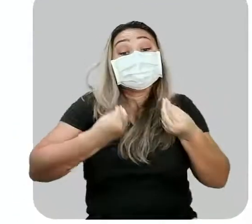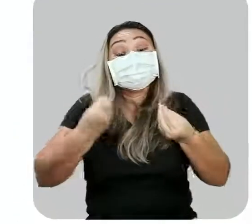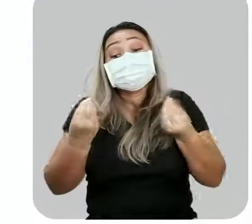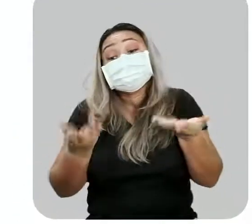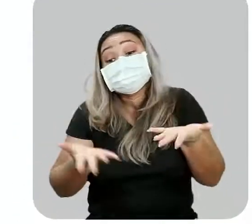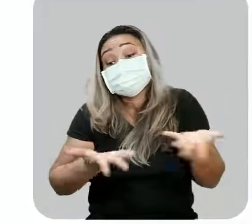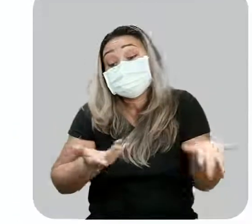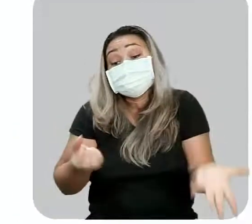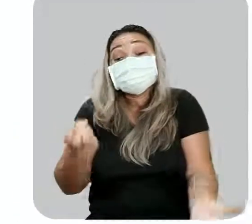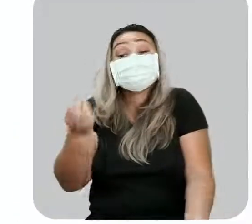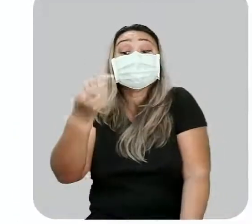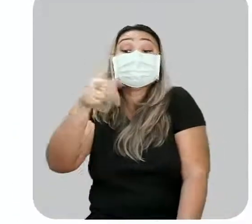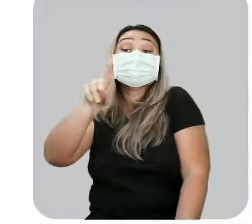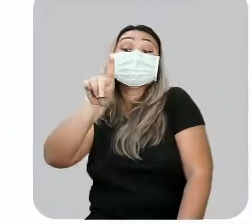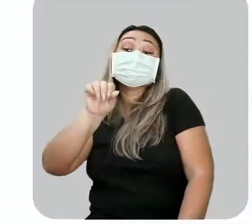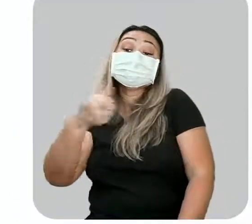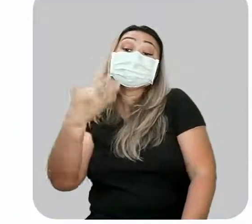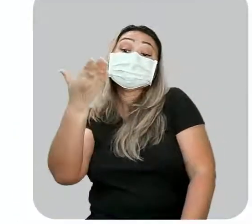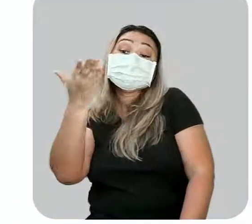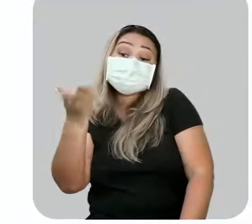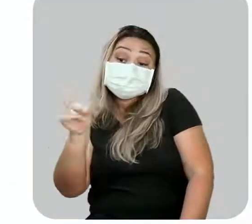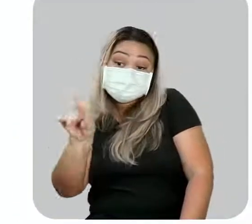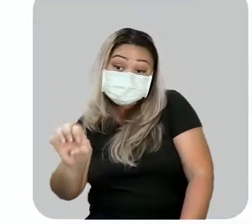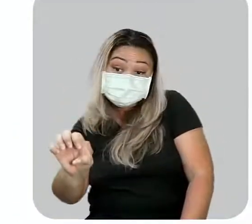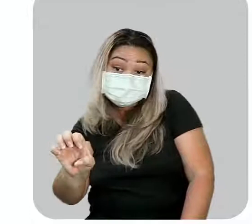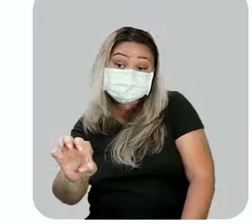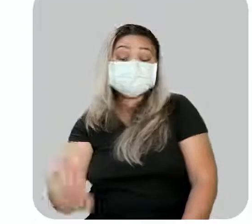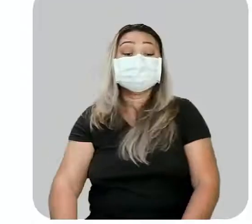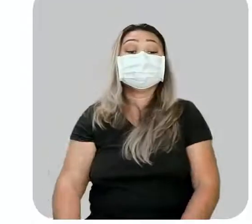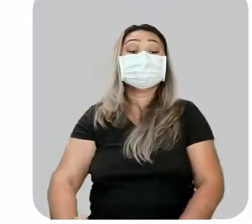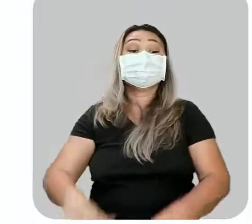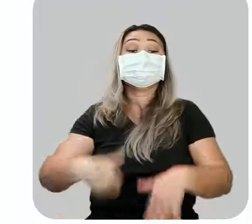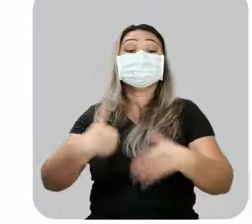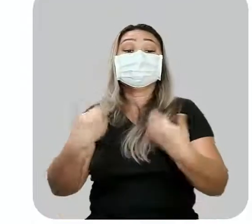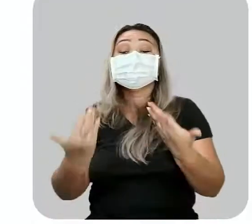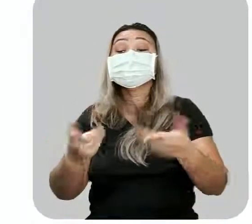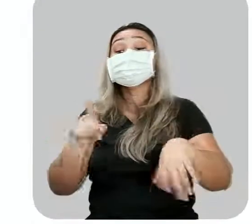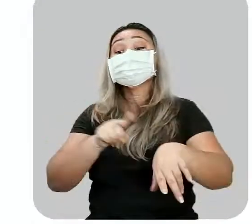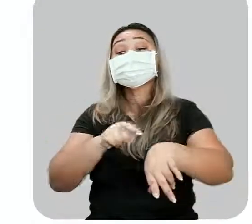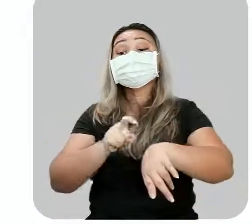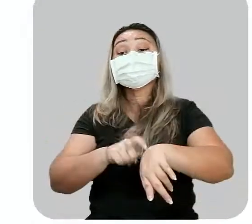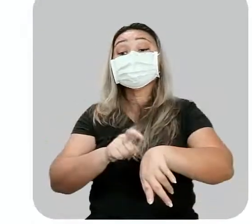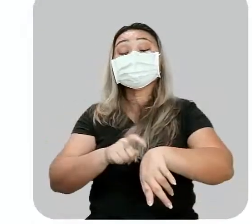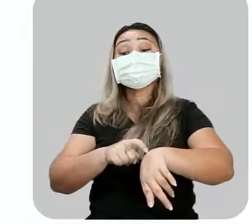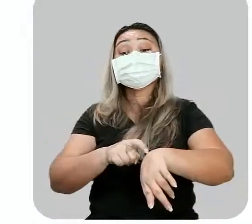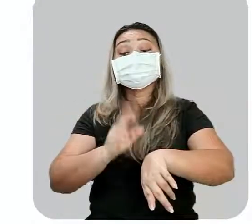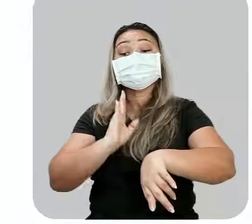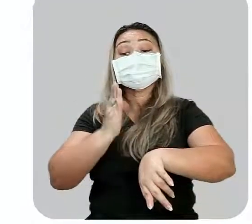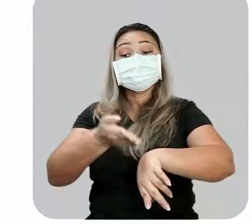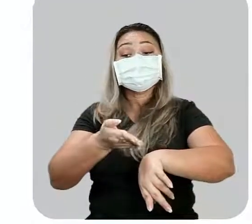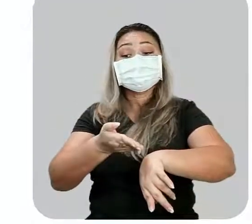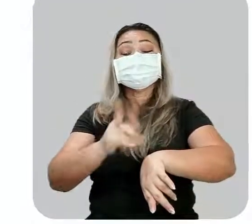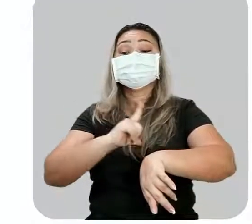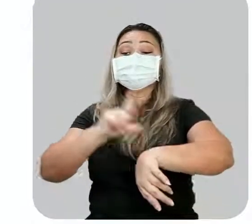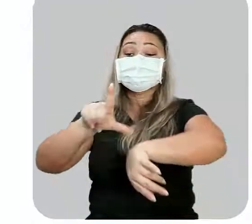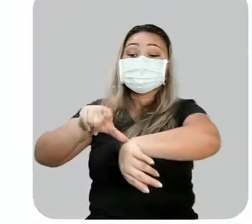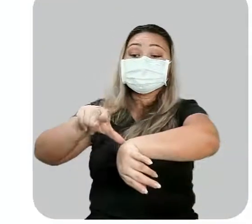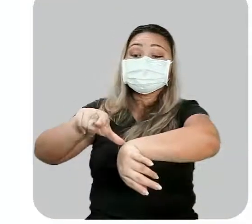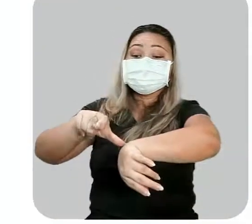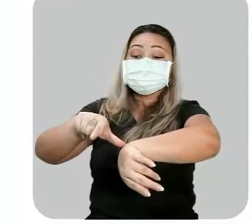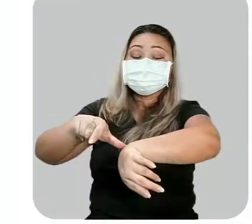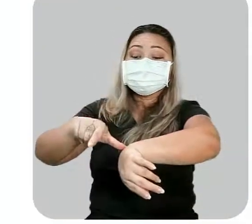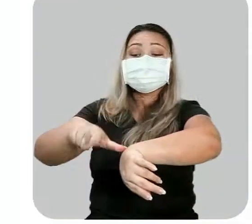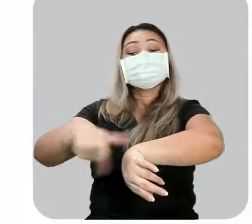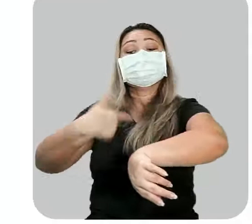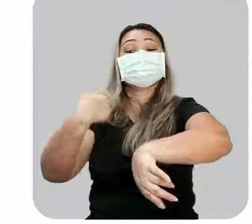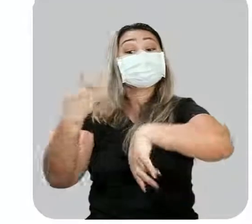à maneira de, à moda de. E indicação de horas.